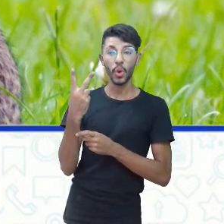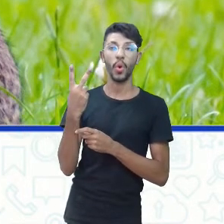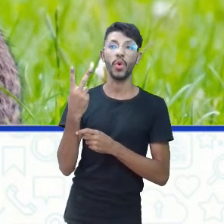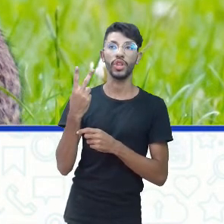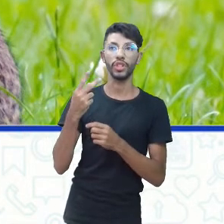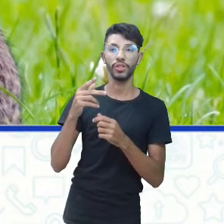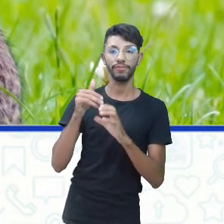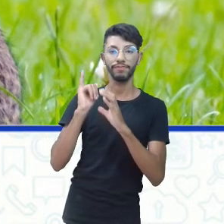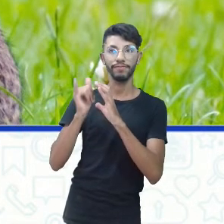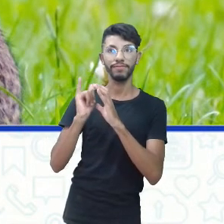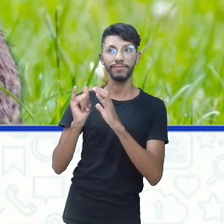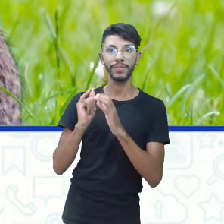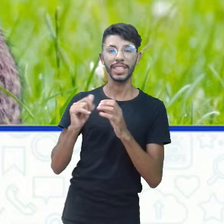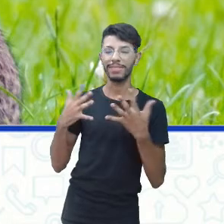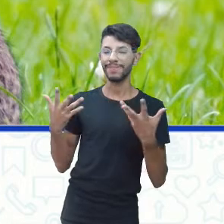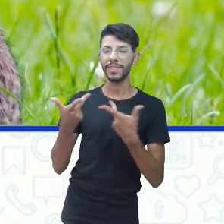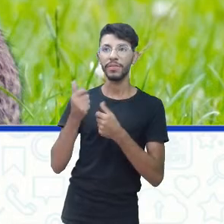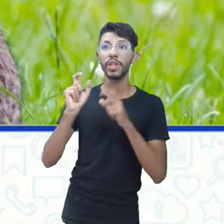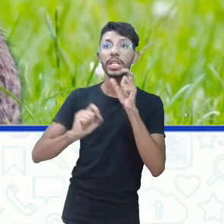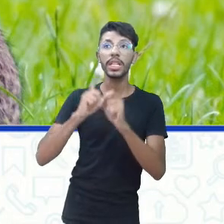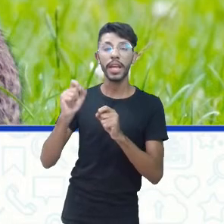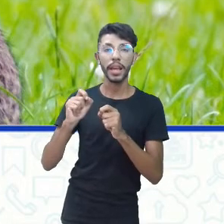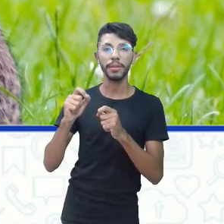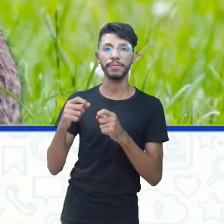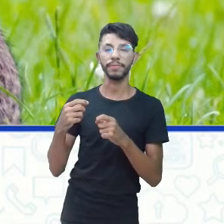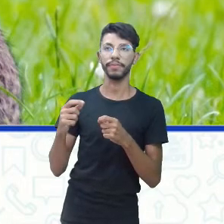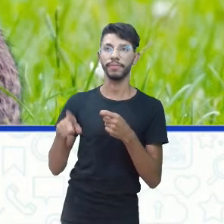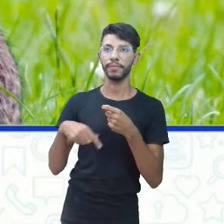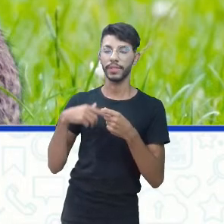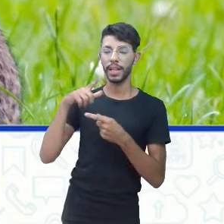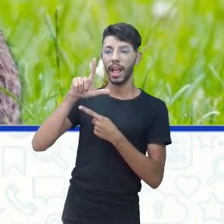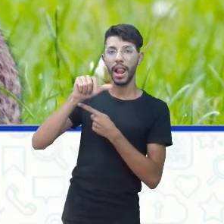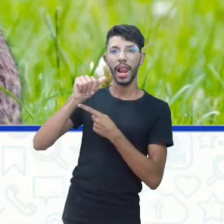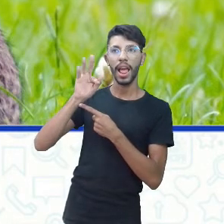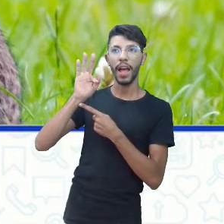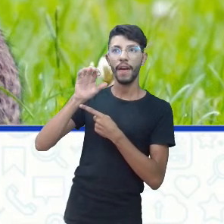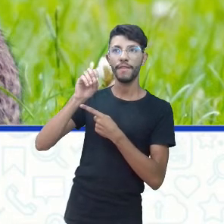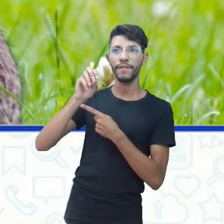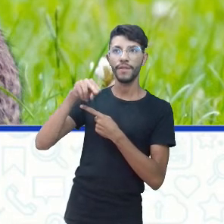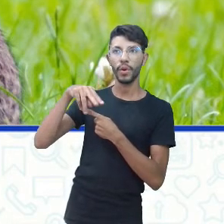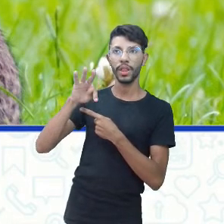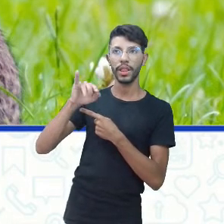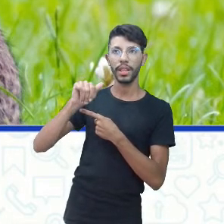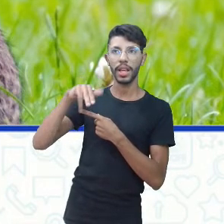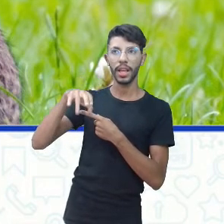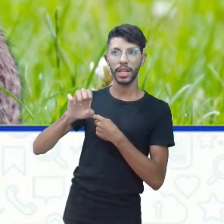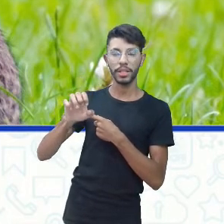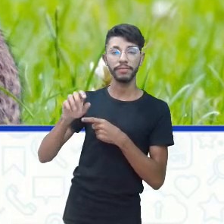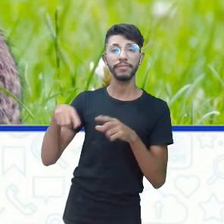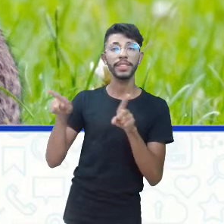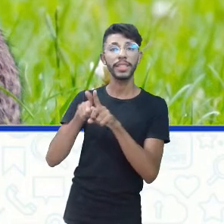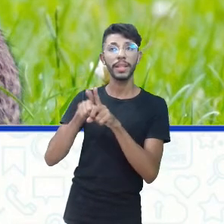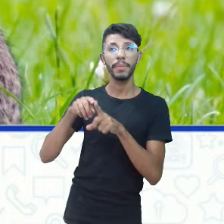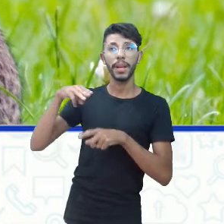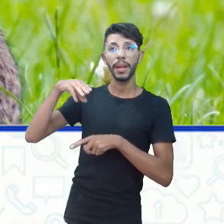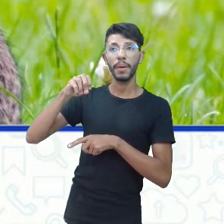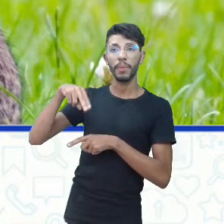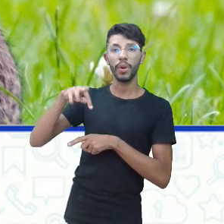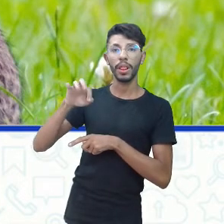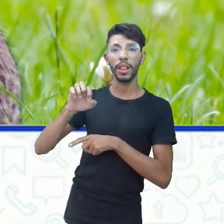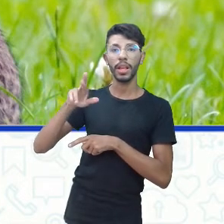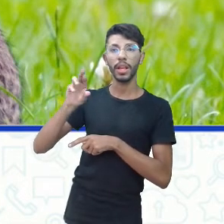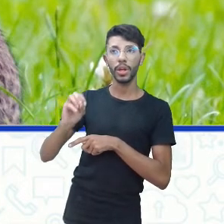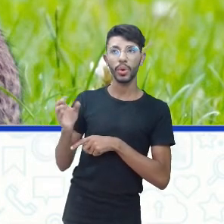Lobato. Então, esses são mais modernos, não é? Se aproximam mais. Mas aqueles